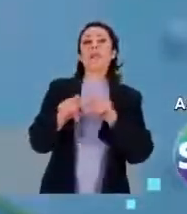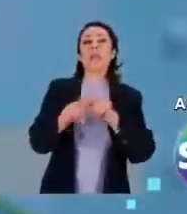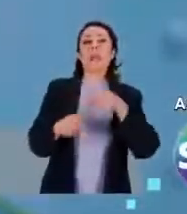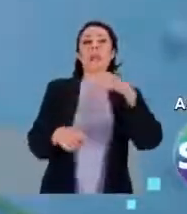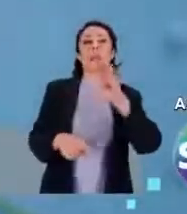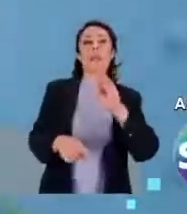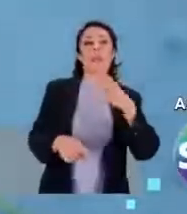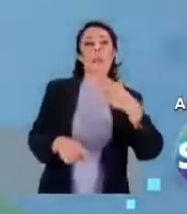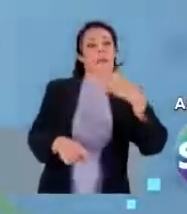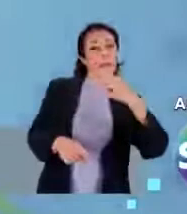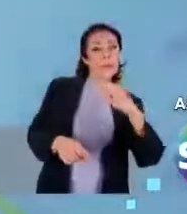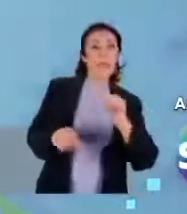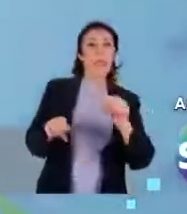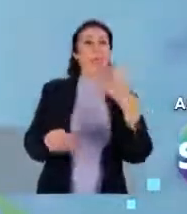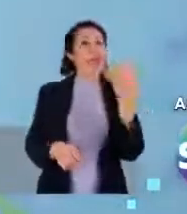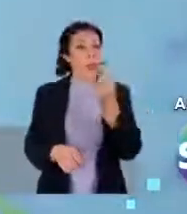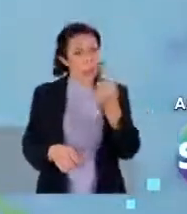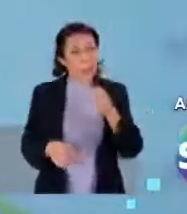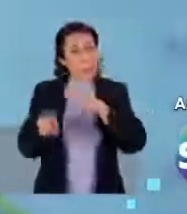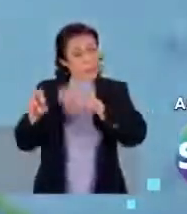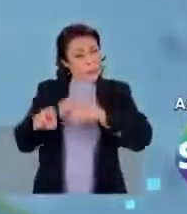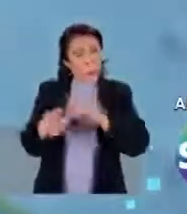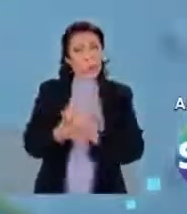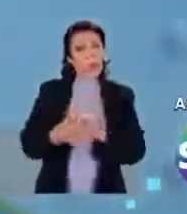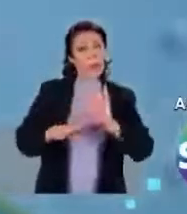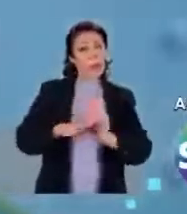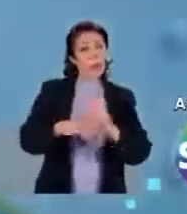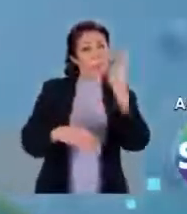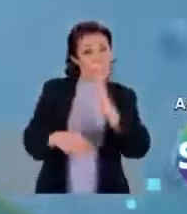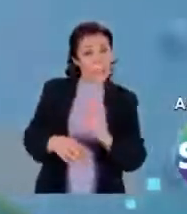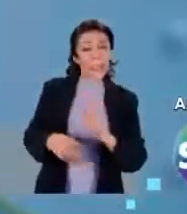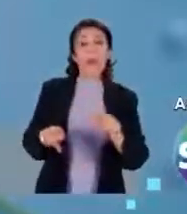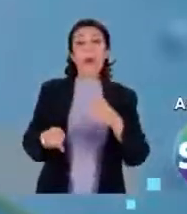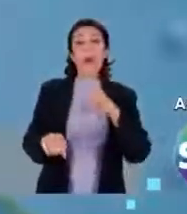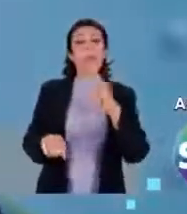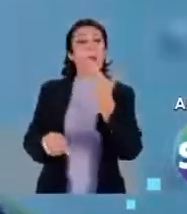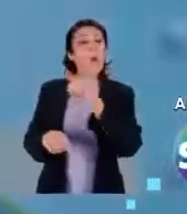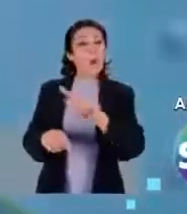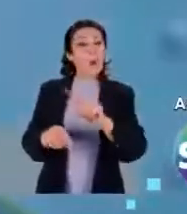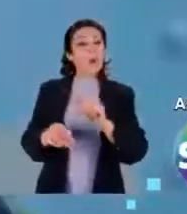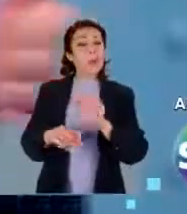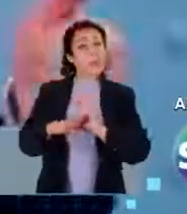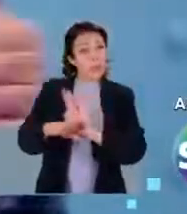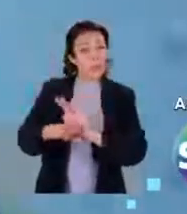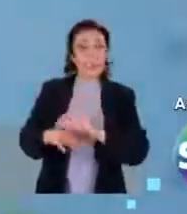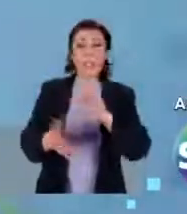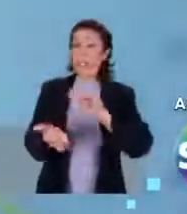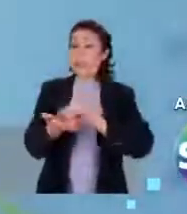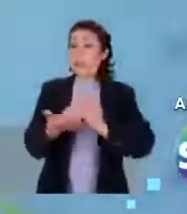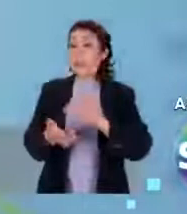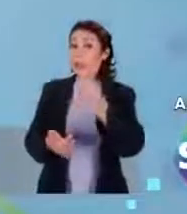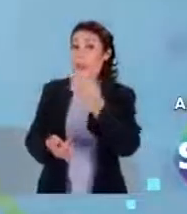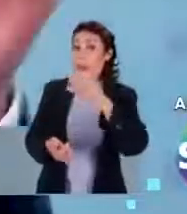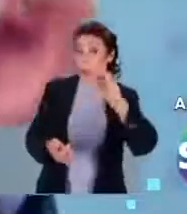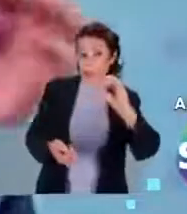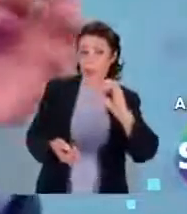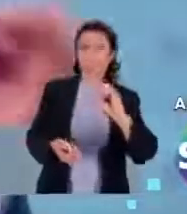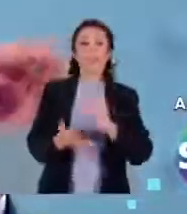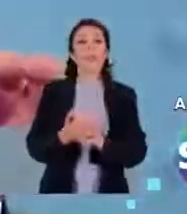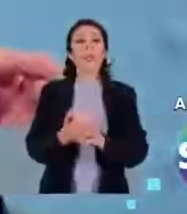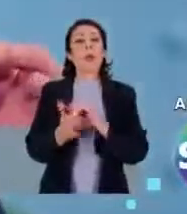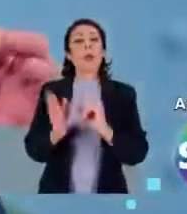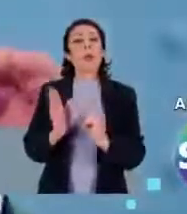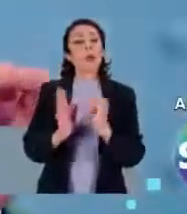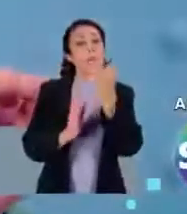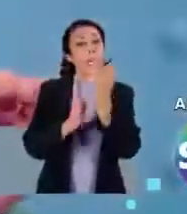BPC eu tenho aposentadoria Rural eu tenho auxílio Brasil eu tenho as outras coisas e falta 80 com esse imposto de meio por cento é